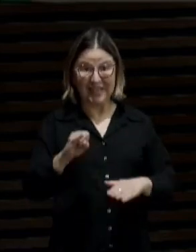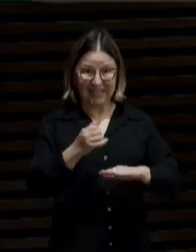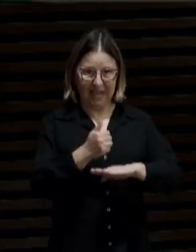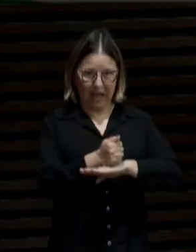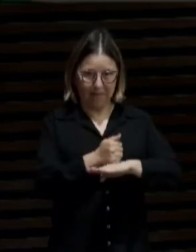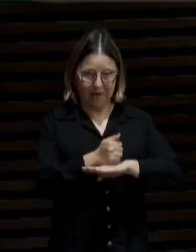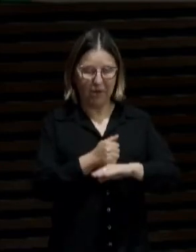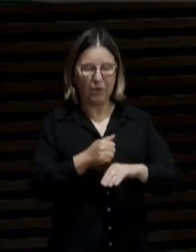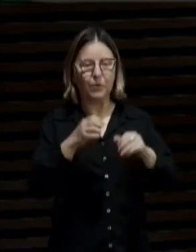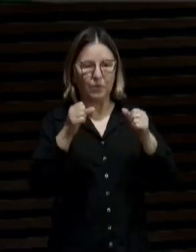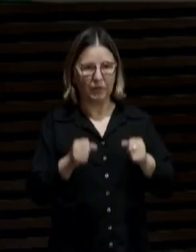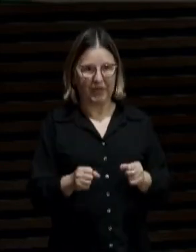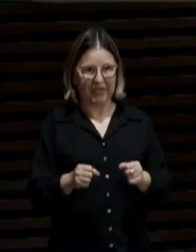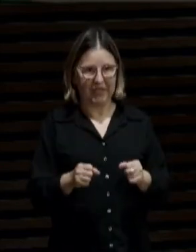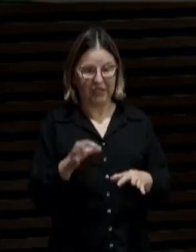também poderia.